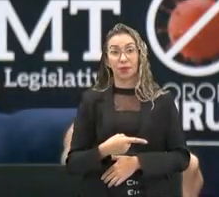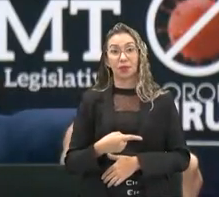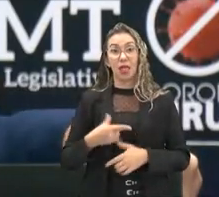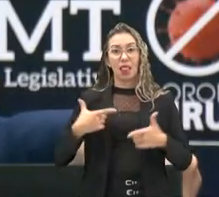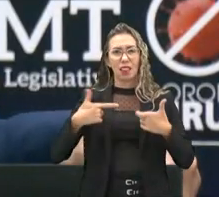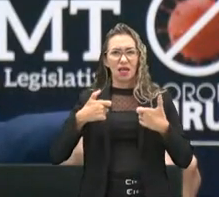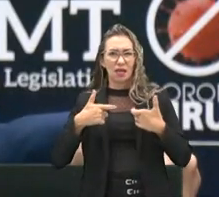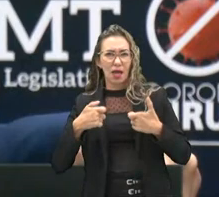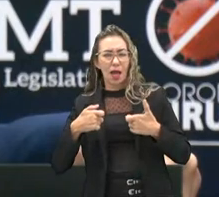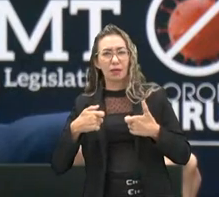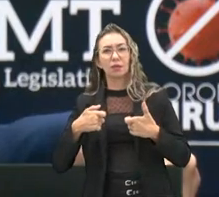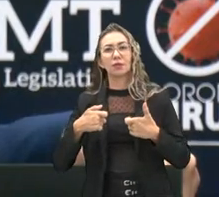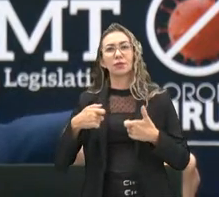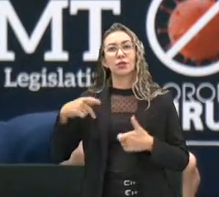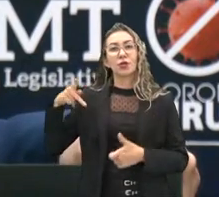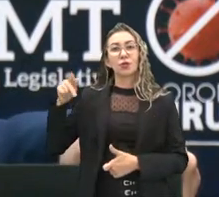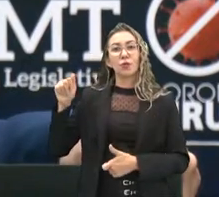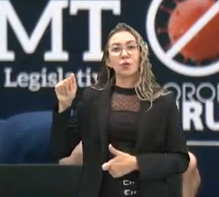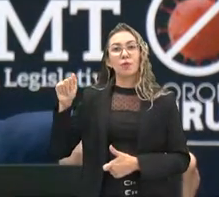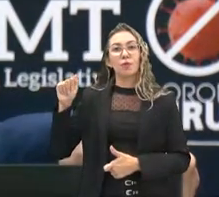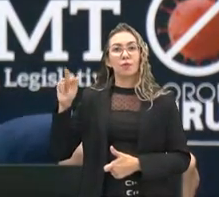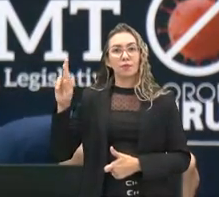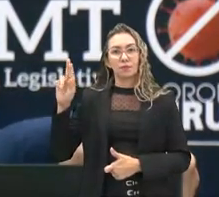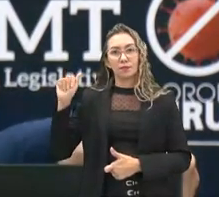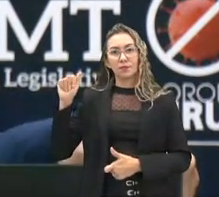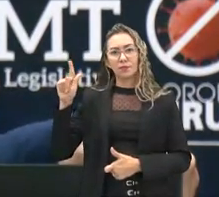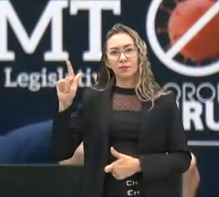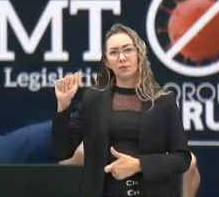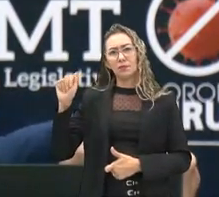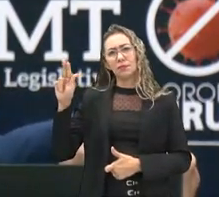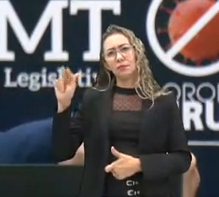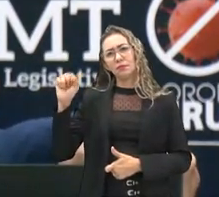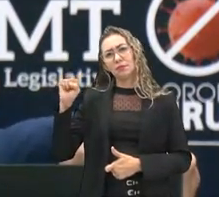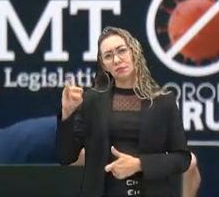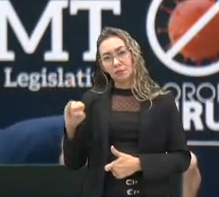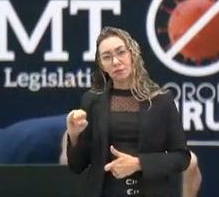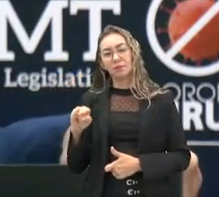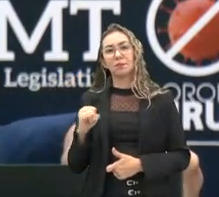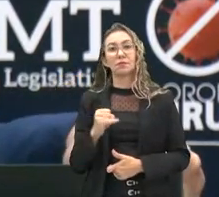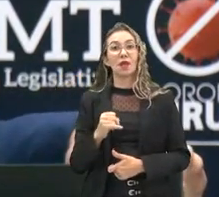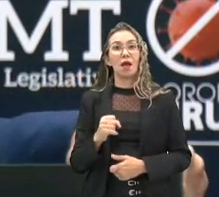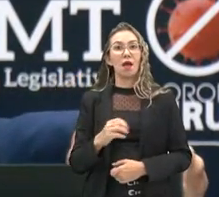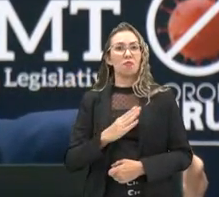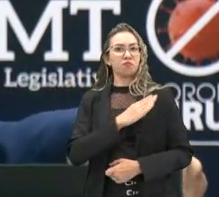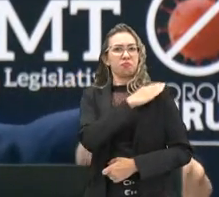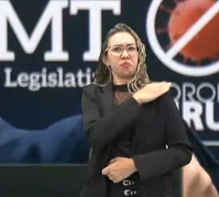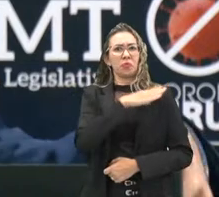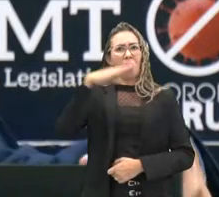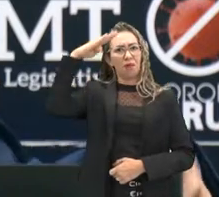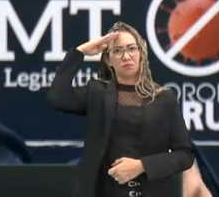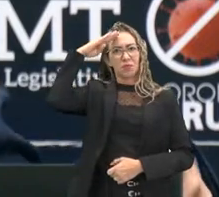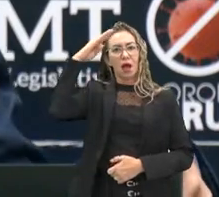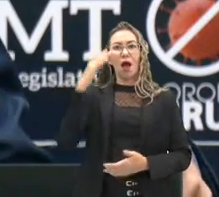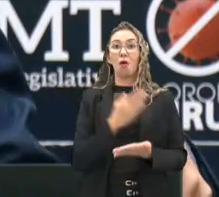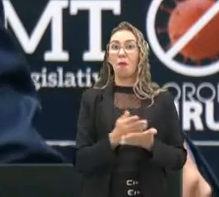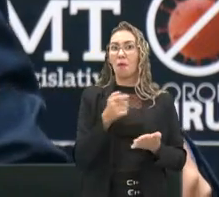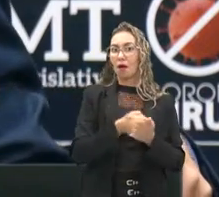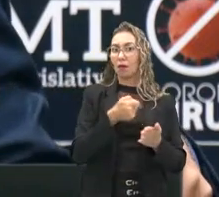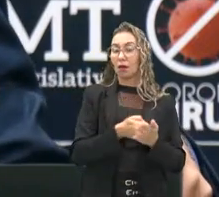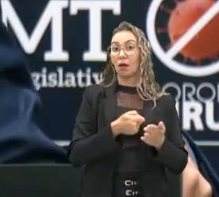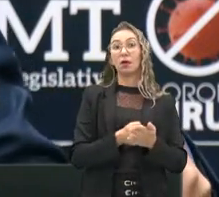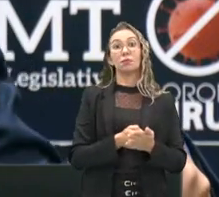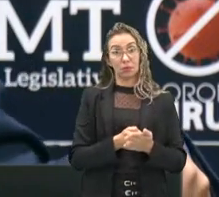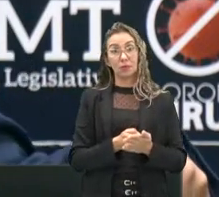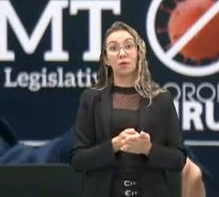o exército começa a cobrar da monarquia mais respeito, melhoria salarial e